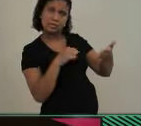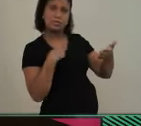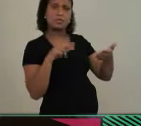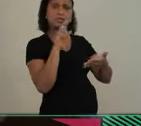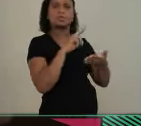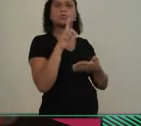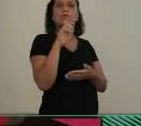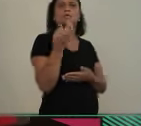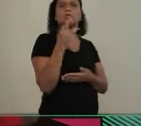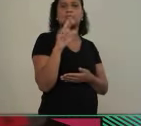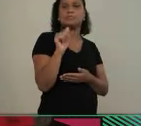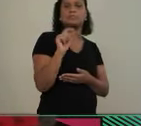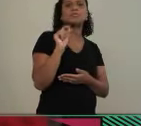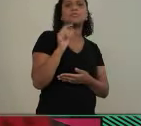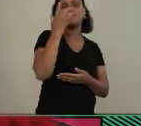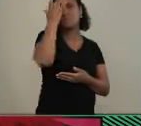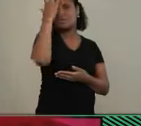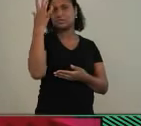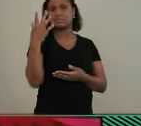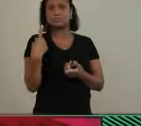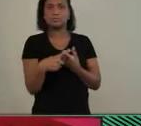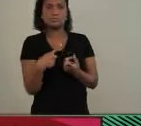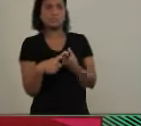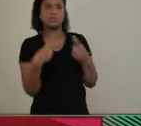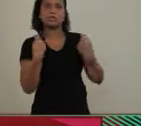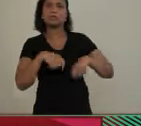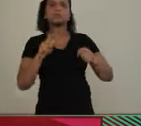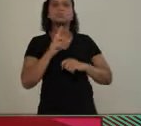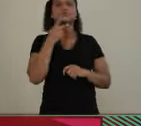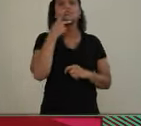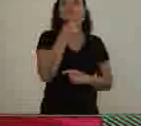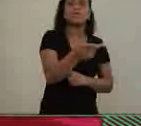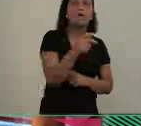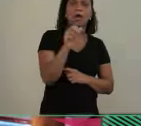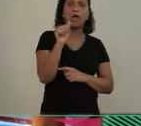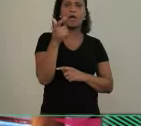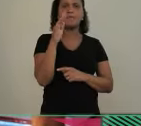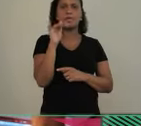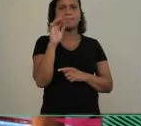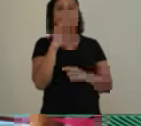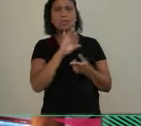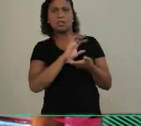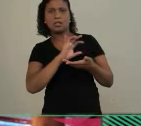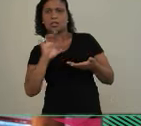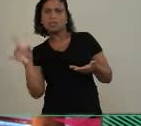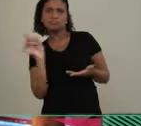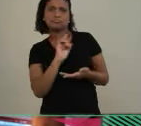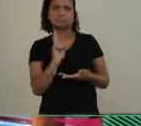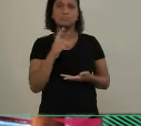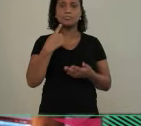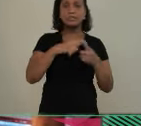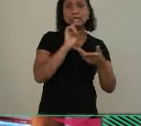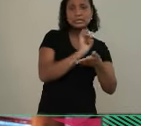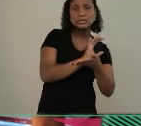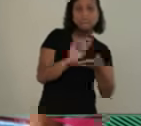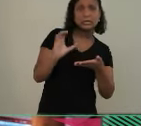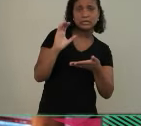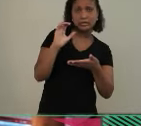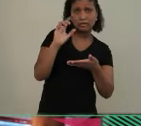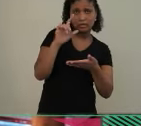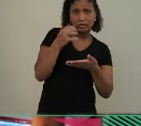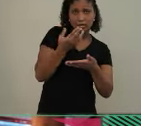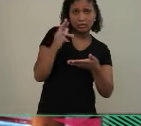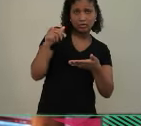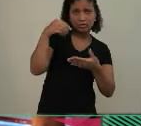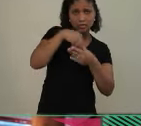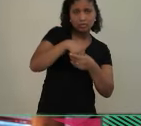de frequentes usos de letras. Isso facilita que não precisa dizer o alfabeto todo para cada